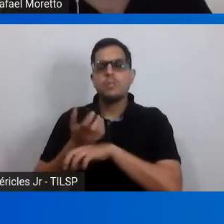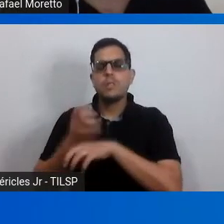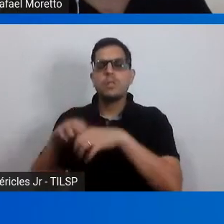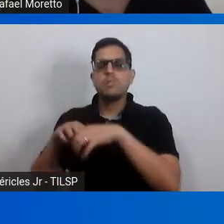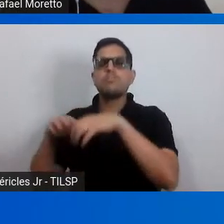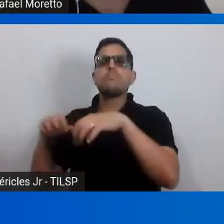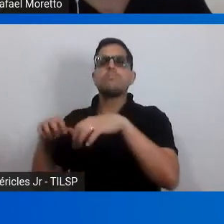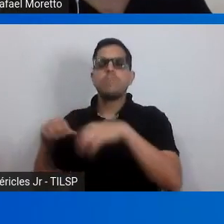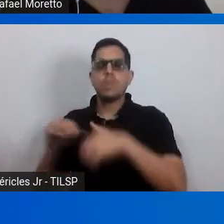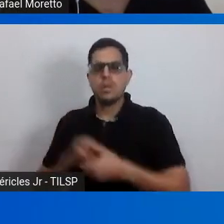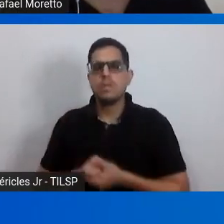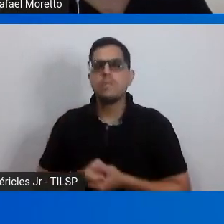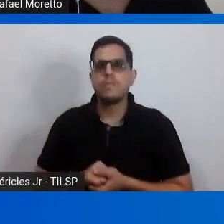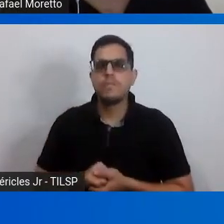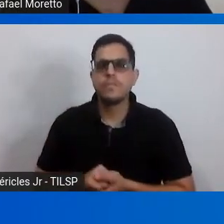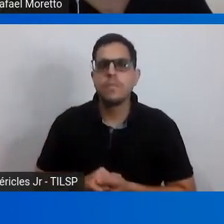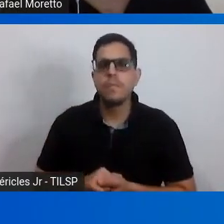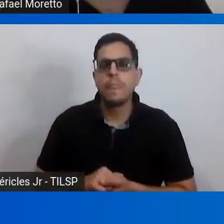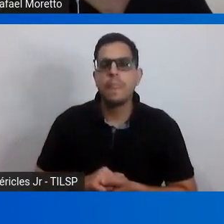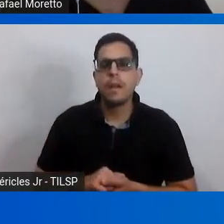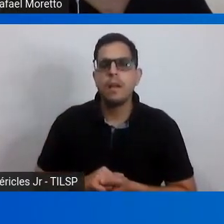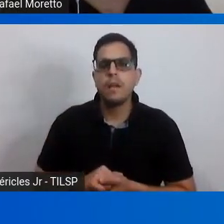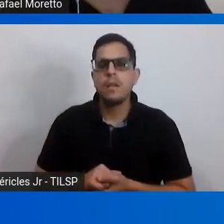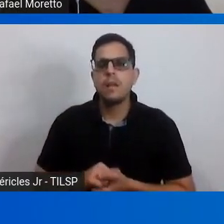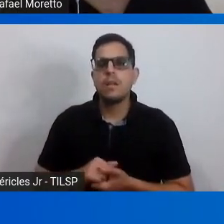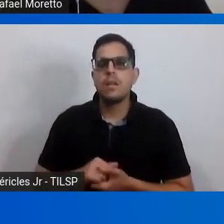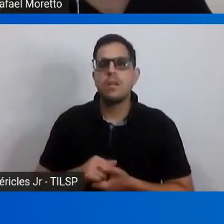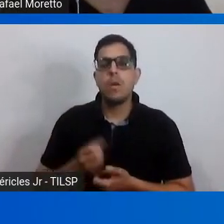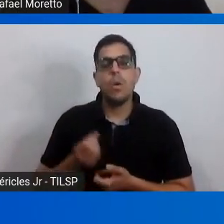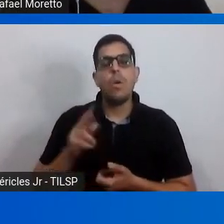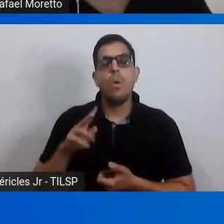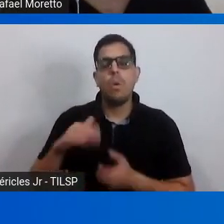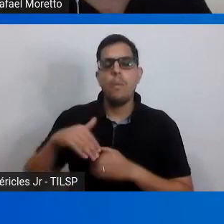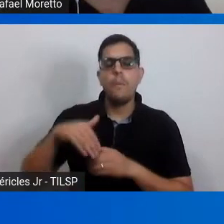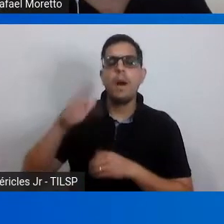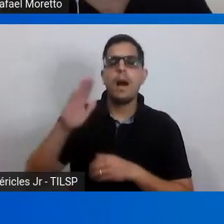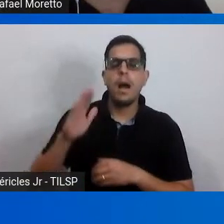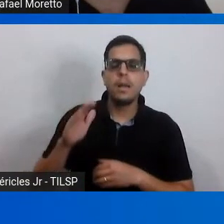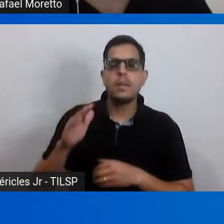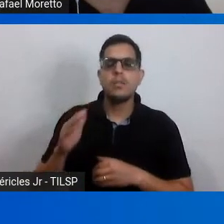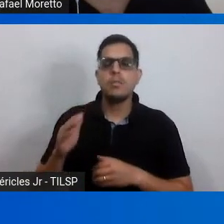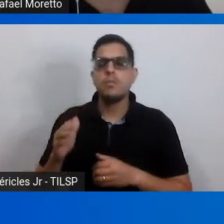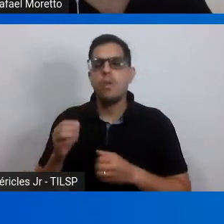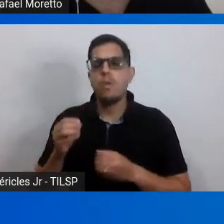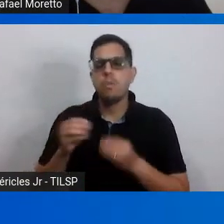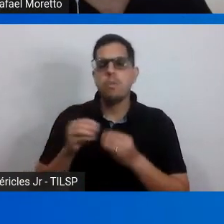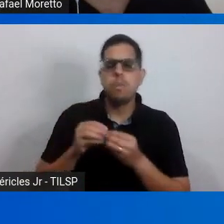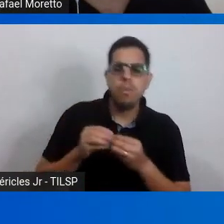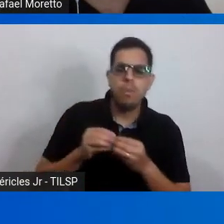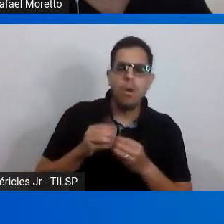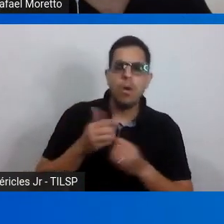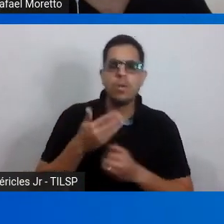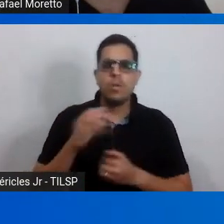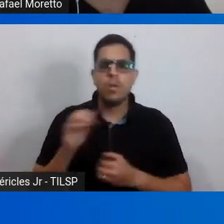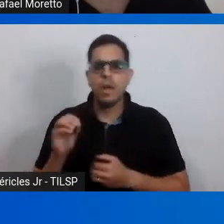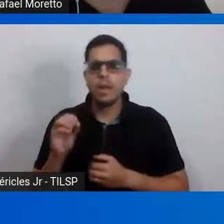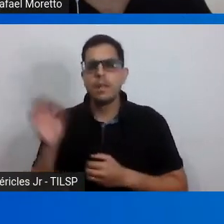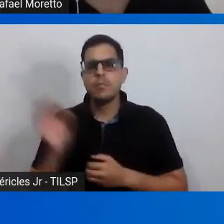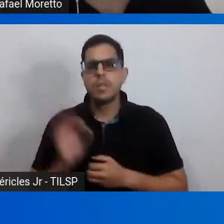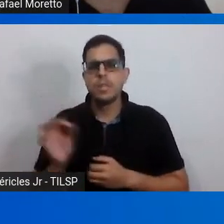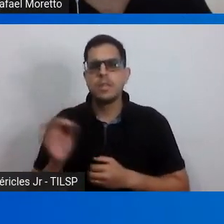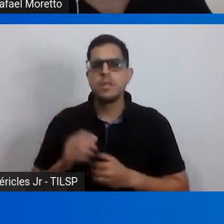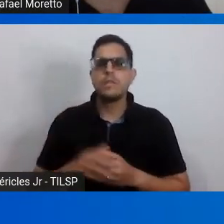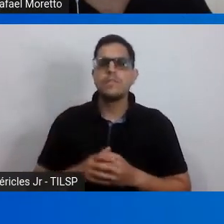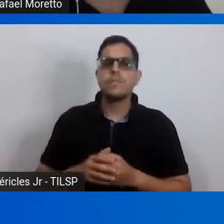um grande percentual ou percentual maior ou próximo disso em educação à distância mas a grande maioria das instituições